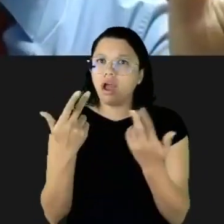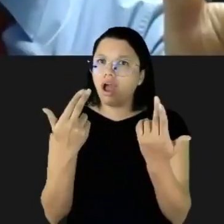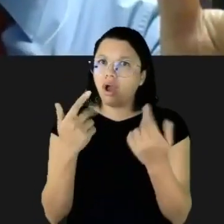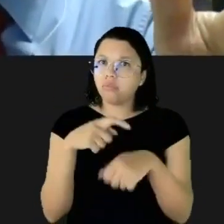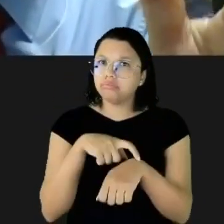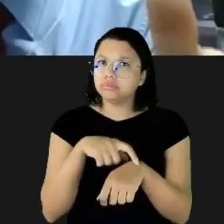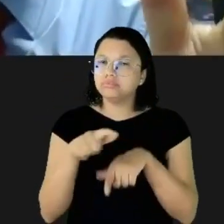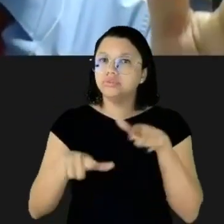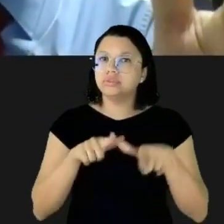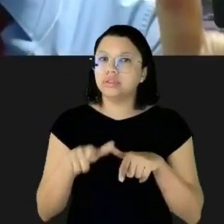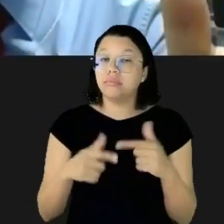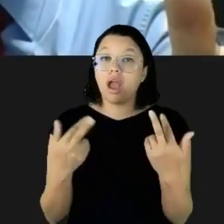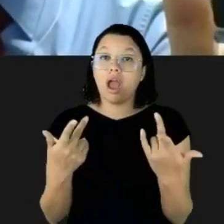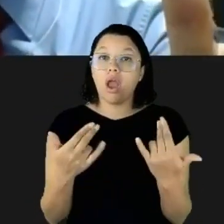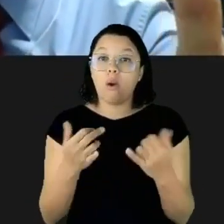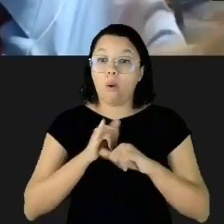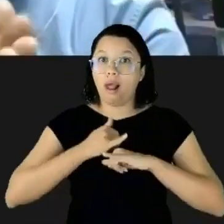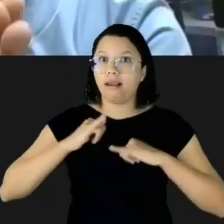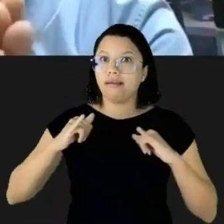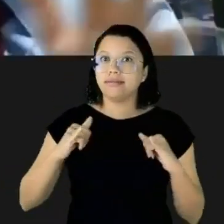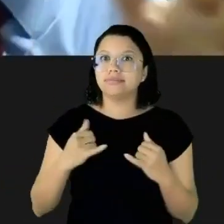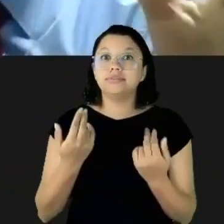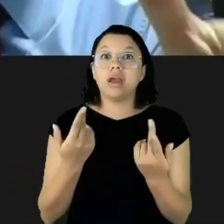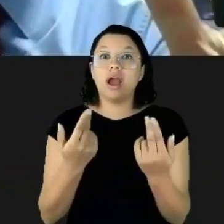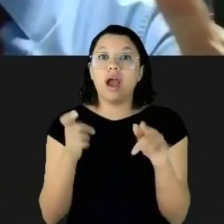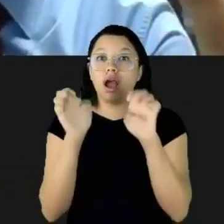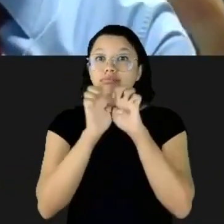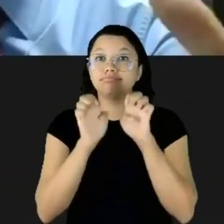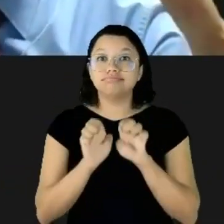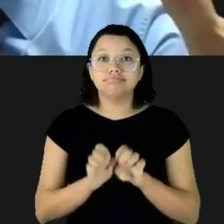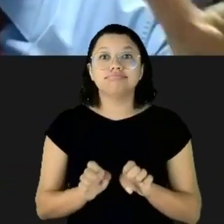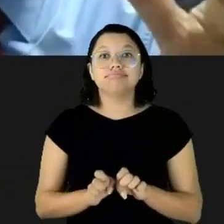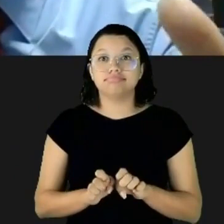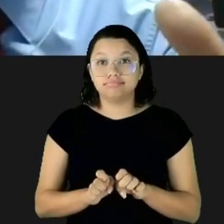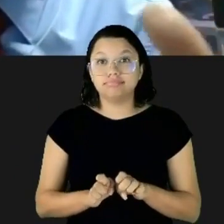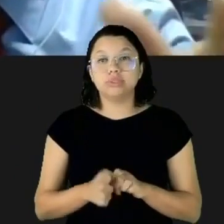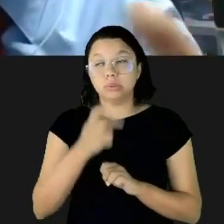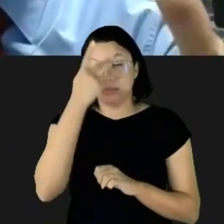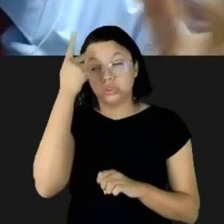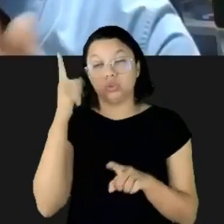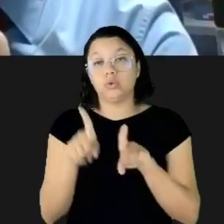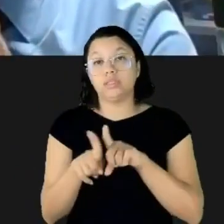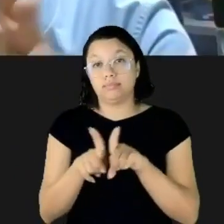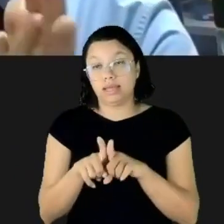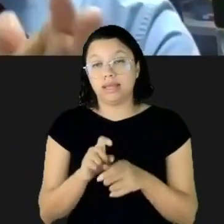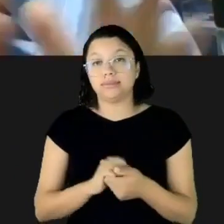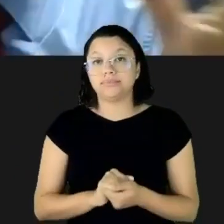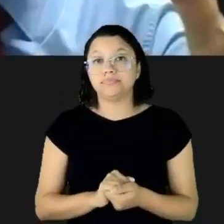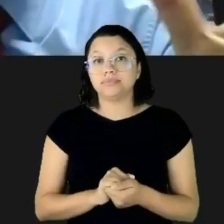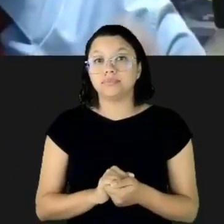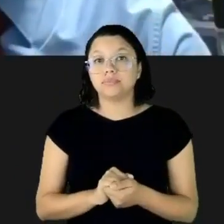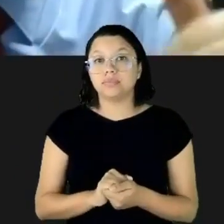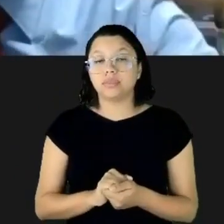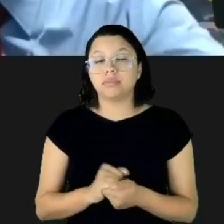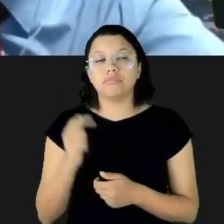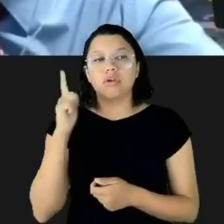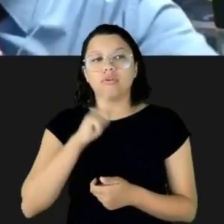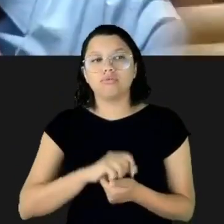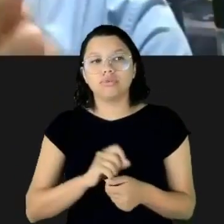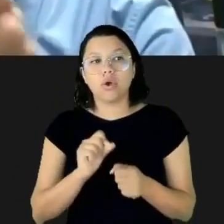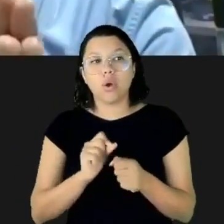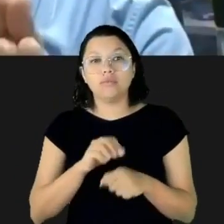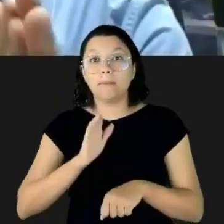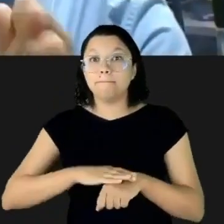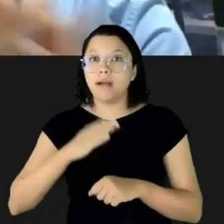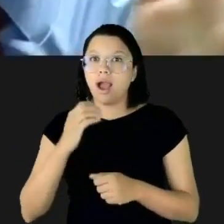tempo de trabalho com a mesma energia com a mesma estrutura física e de pessoas você consegue